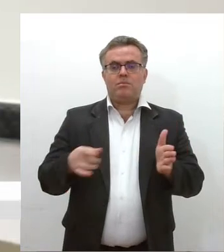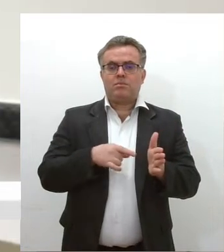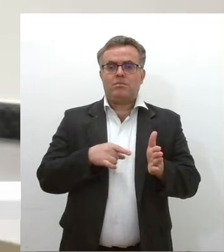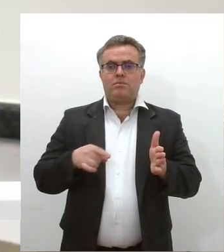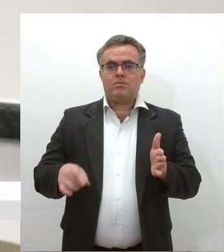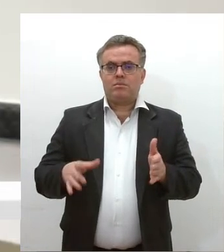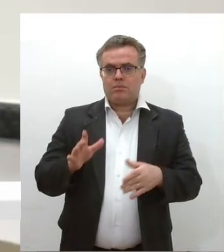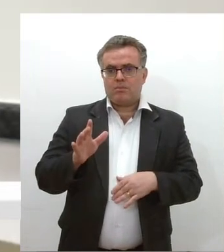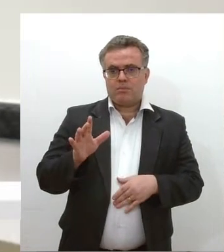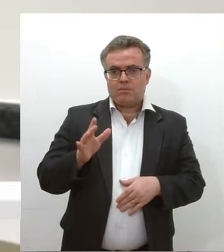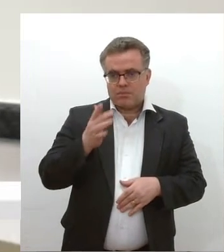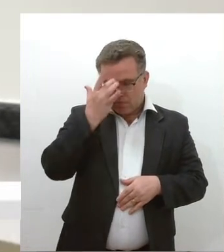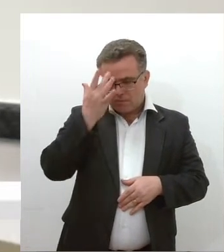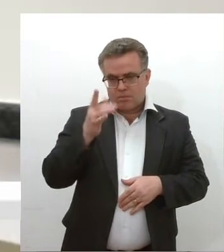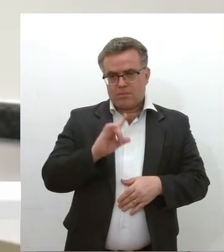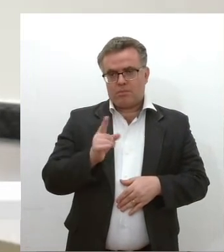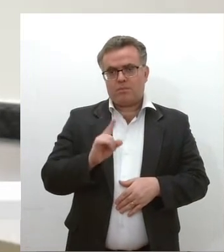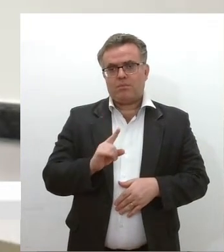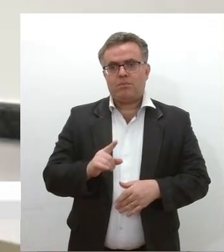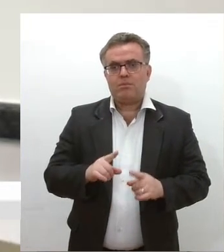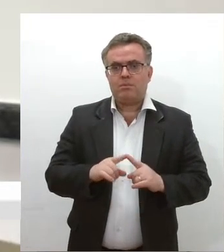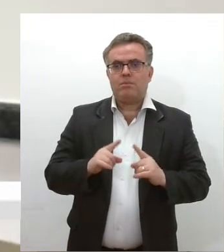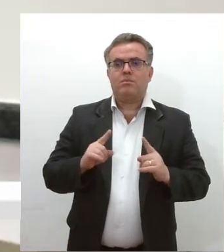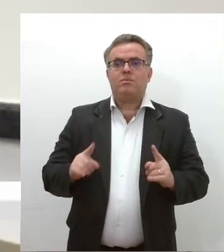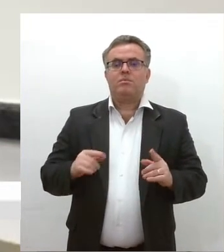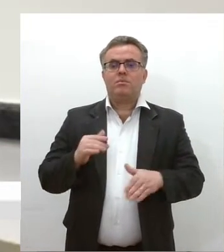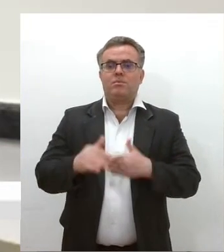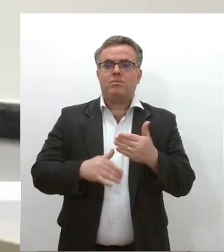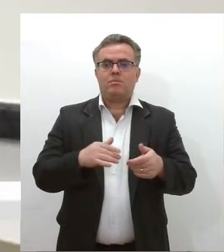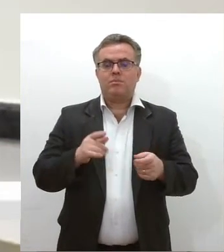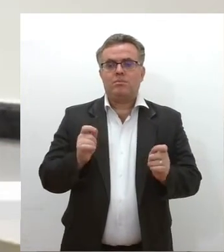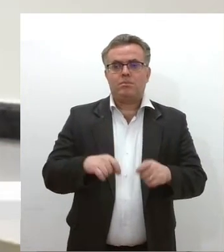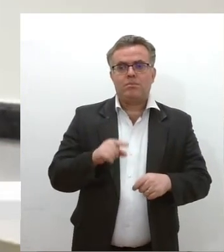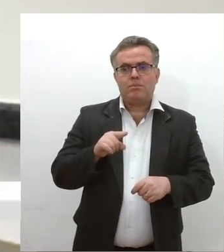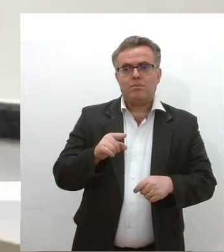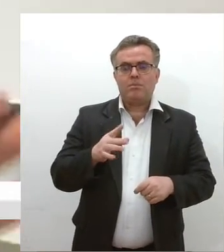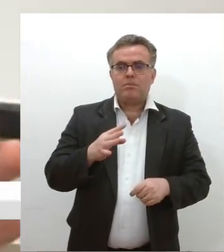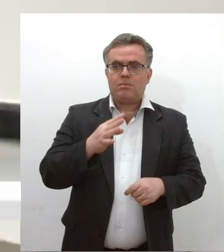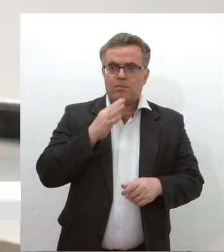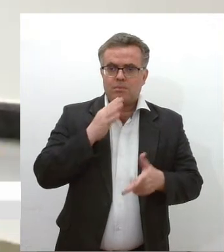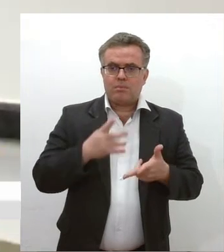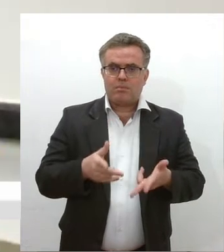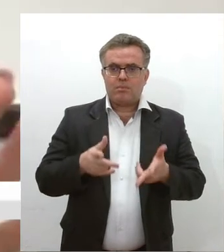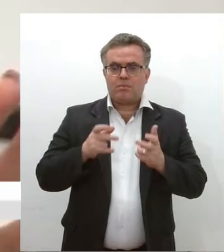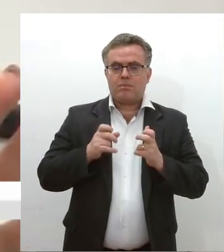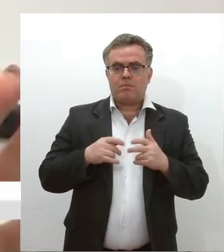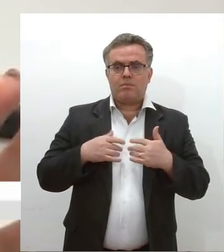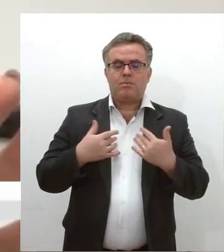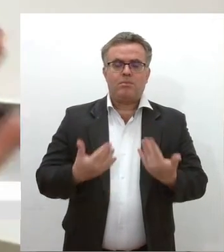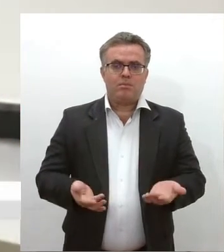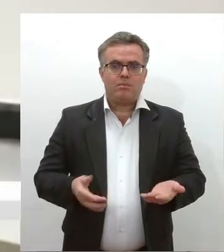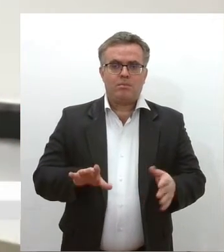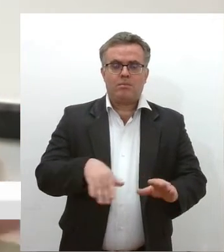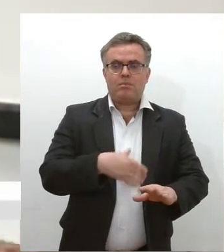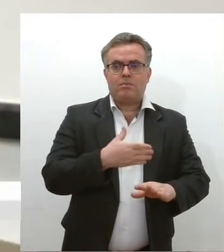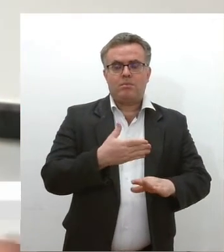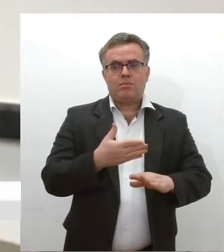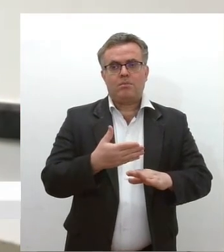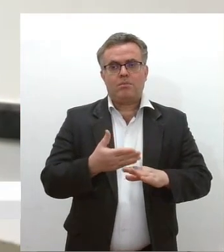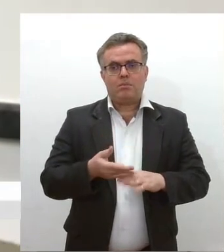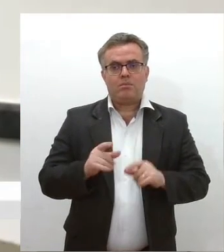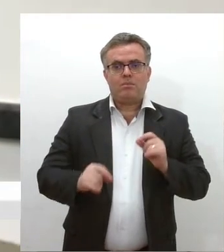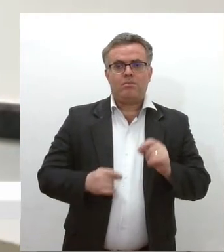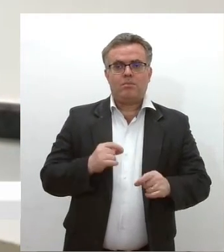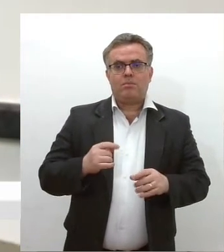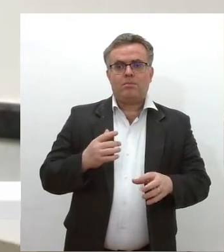simples, mas depois de um tempo você consegue entender. Você vai pegar o ciclo mais curto e vai